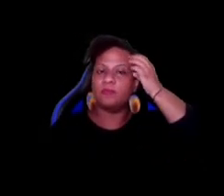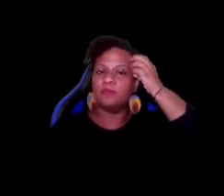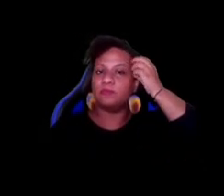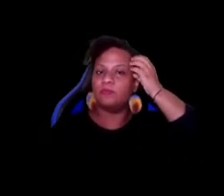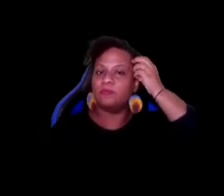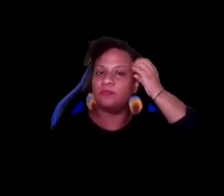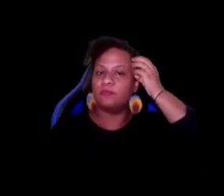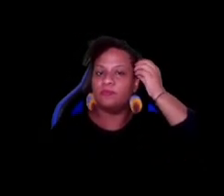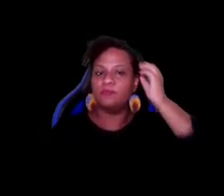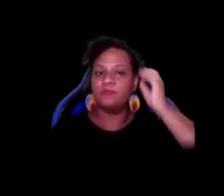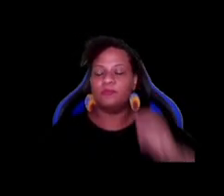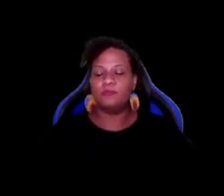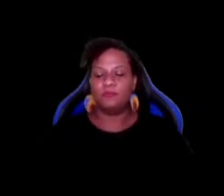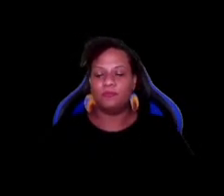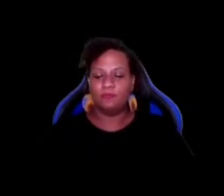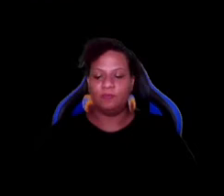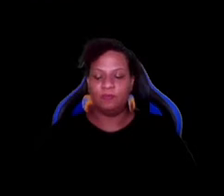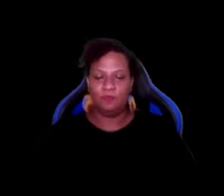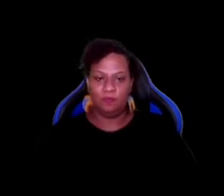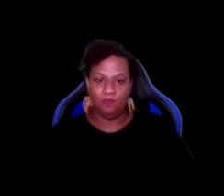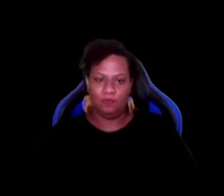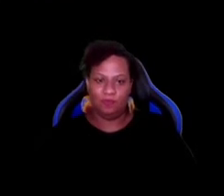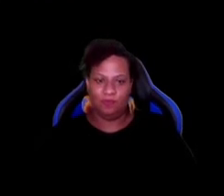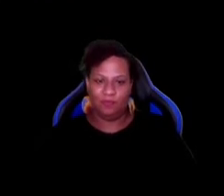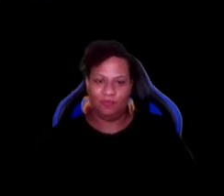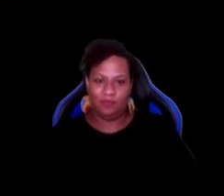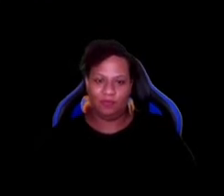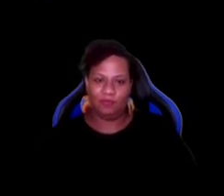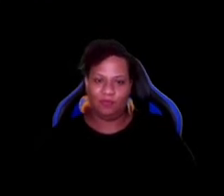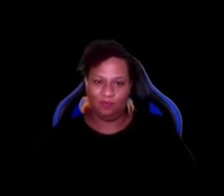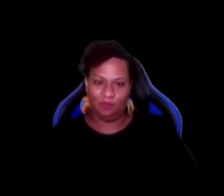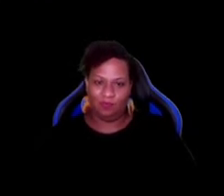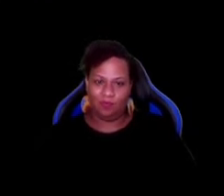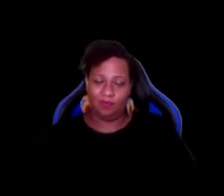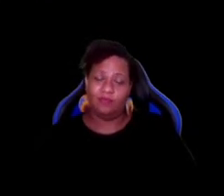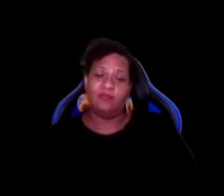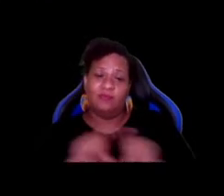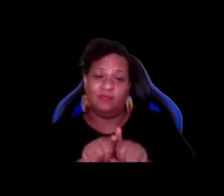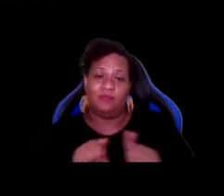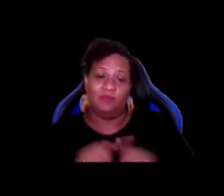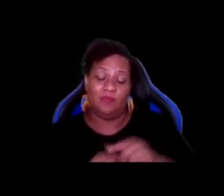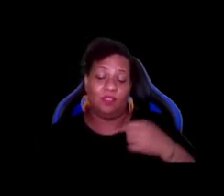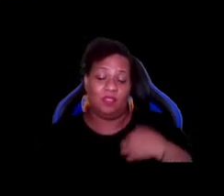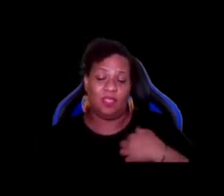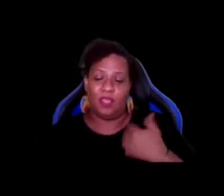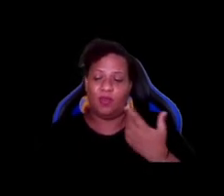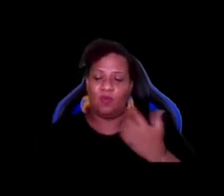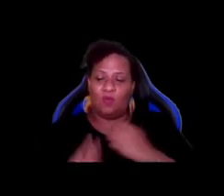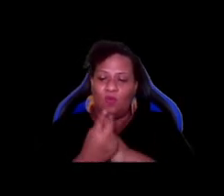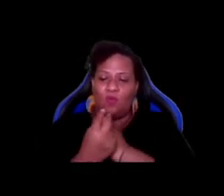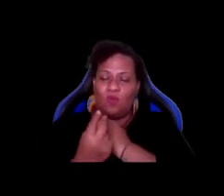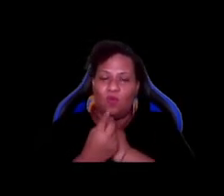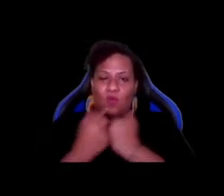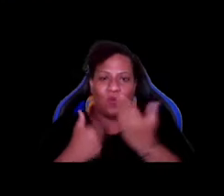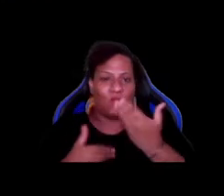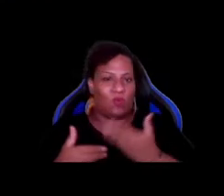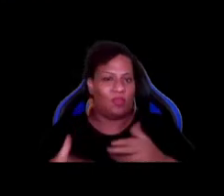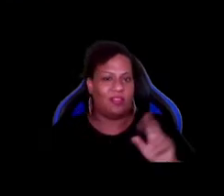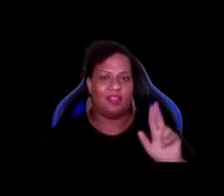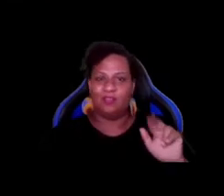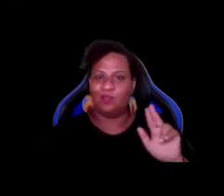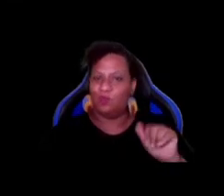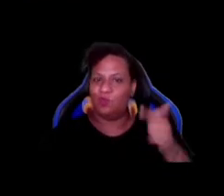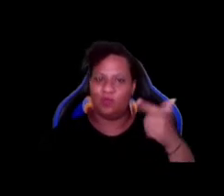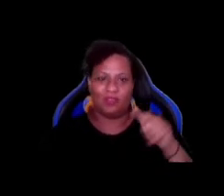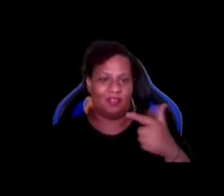Então, logicamente que eu também não fui poupada, né? A partir do momento que